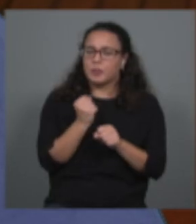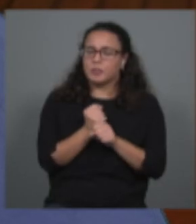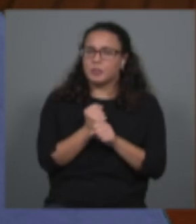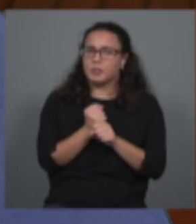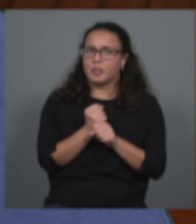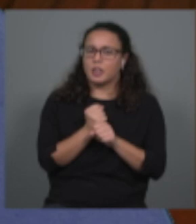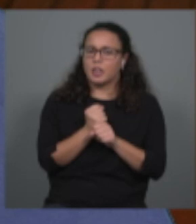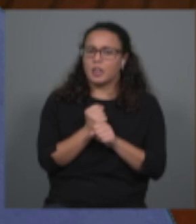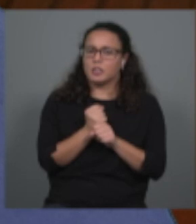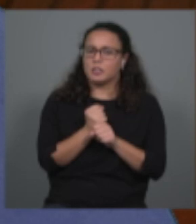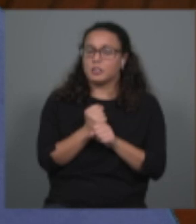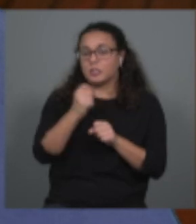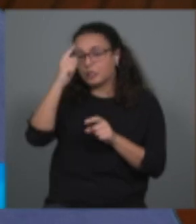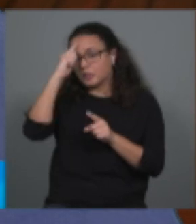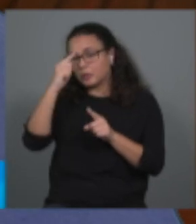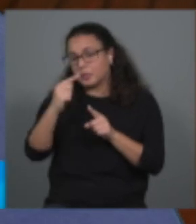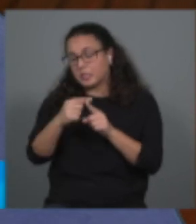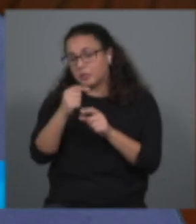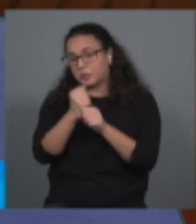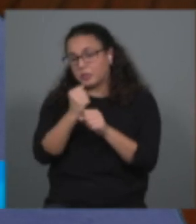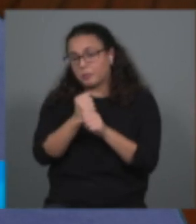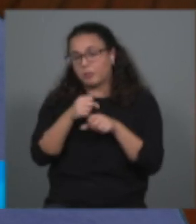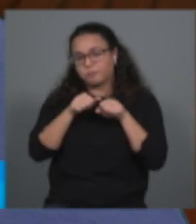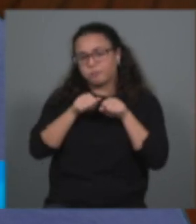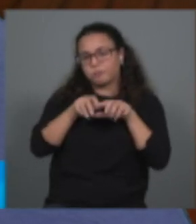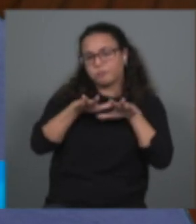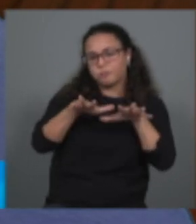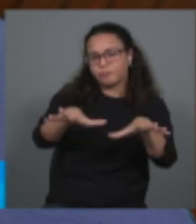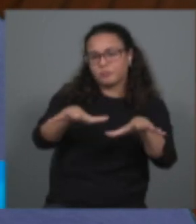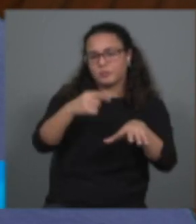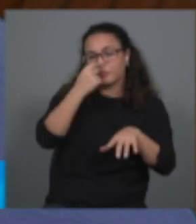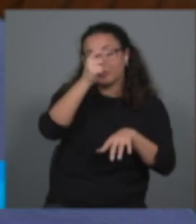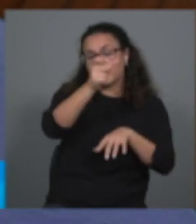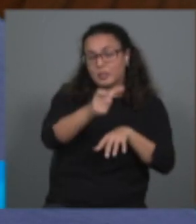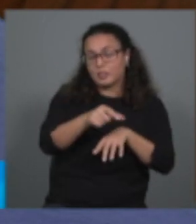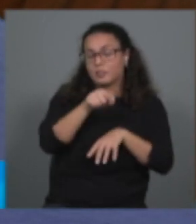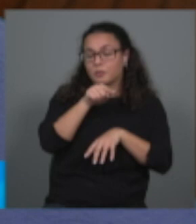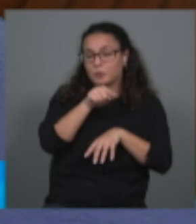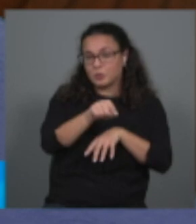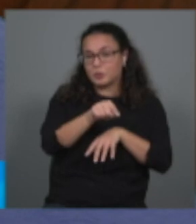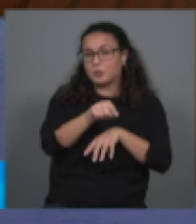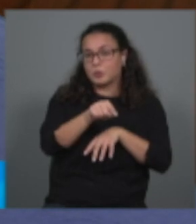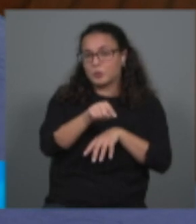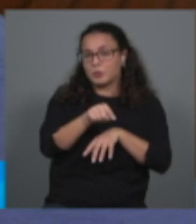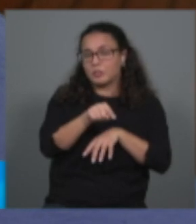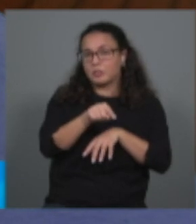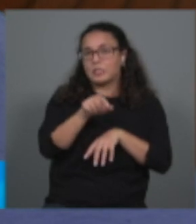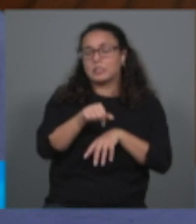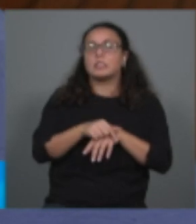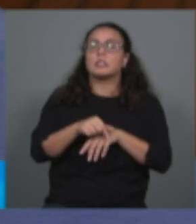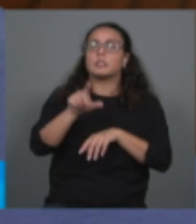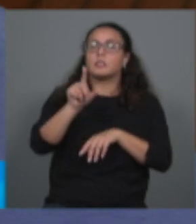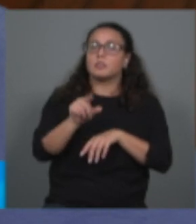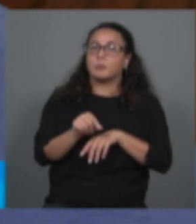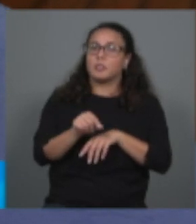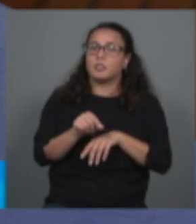da causa, não é? De divulgação deste homem. É alguém que importa reabilitar